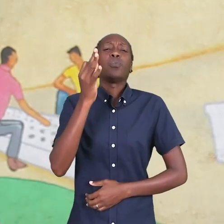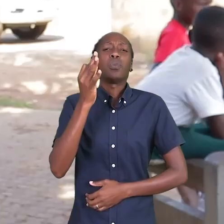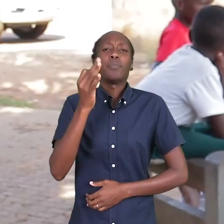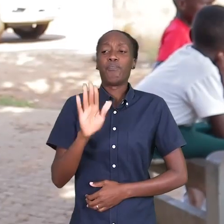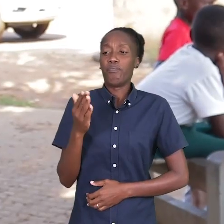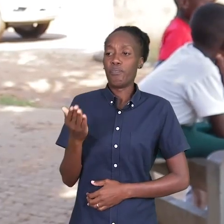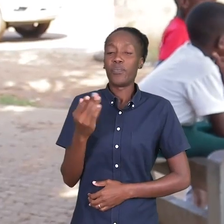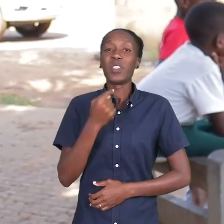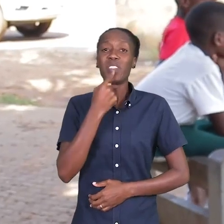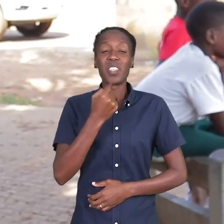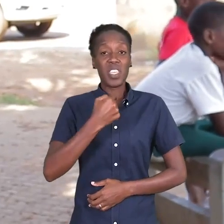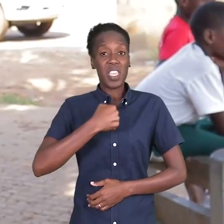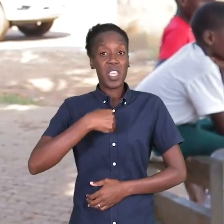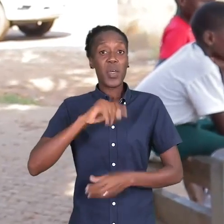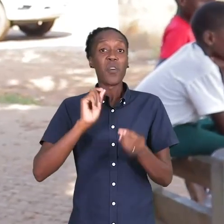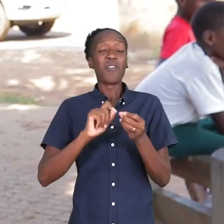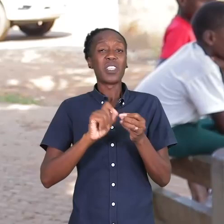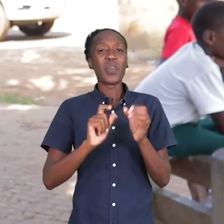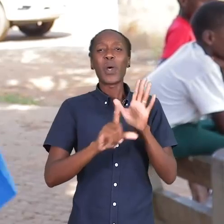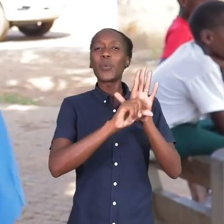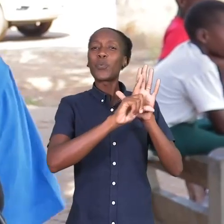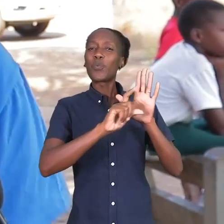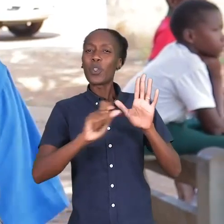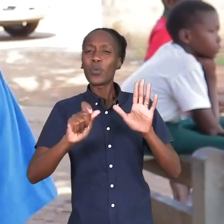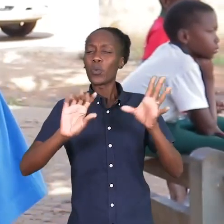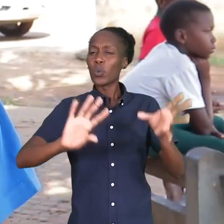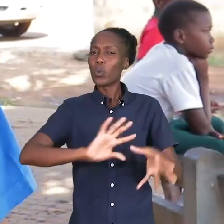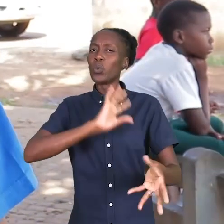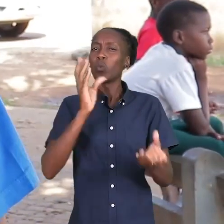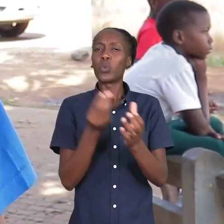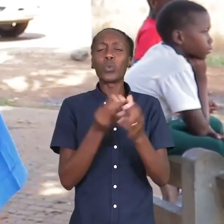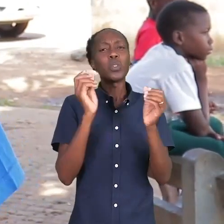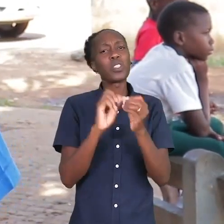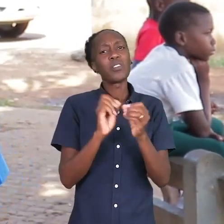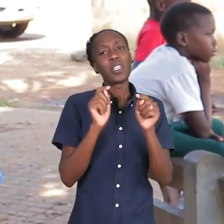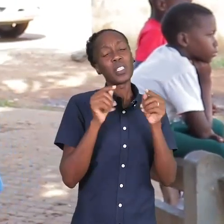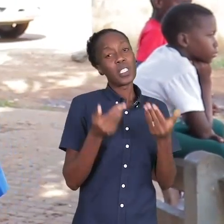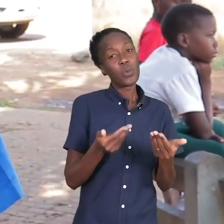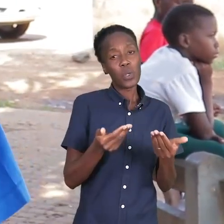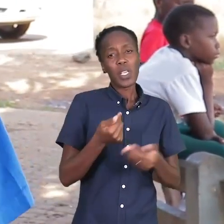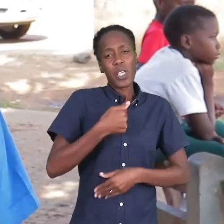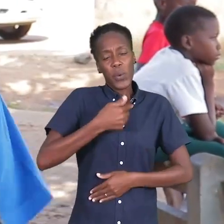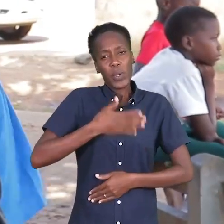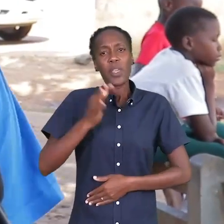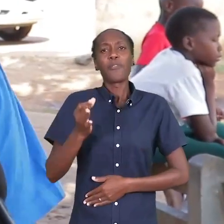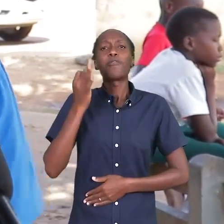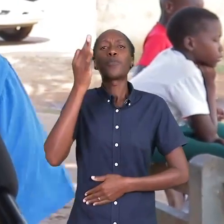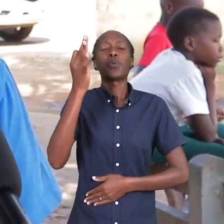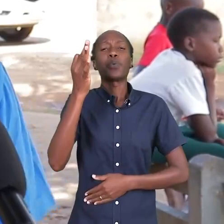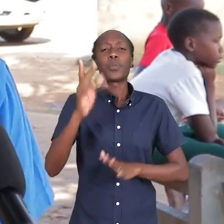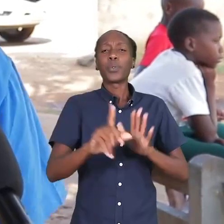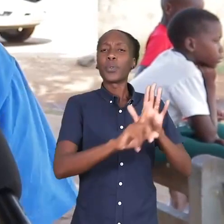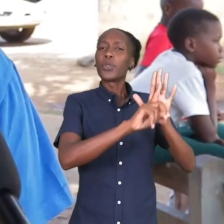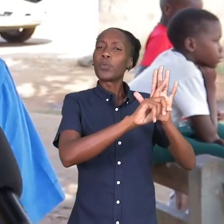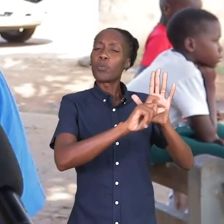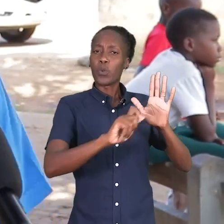melhor. Quase. Veja ele como espelho, né? Como espelho para mim, tudo o que ele faz hoje, gostaria que também eu fizesse no